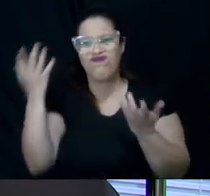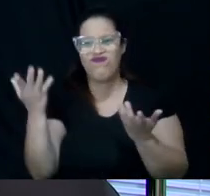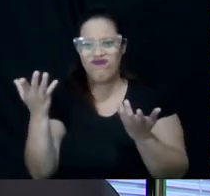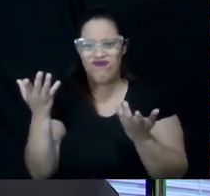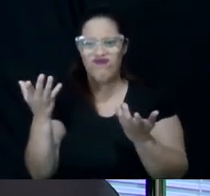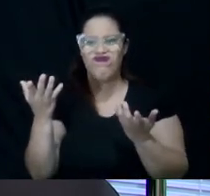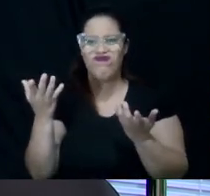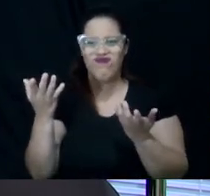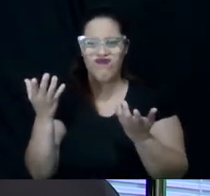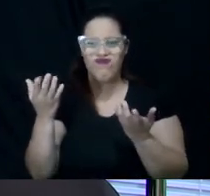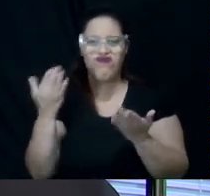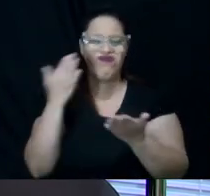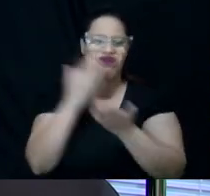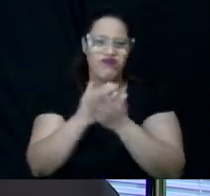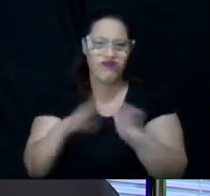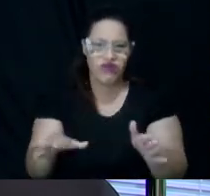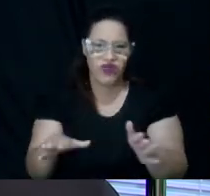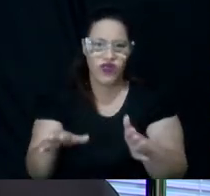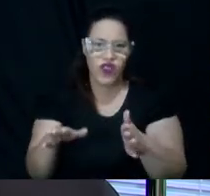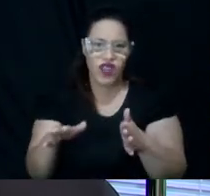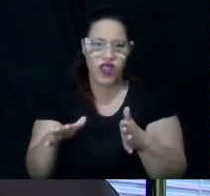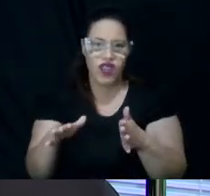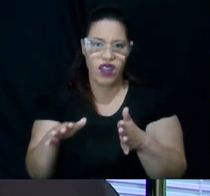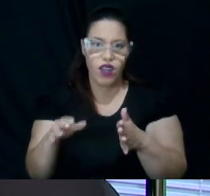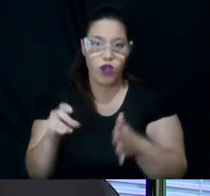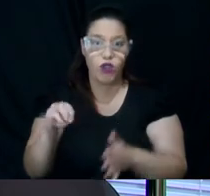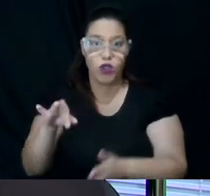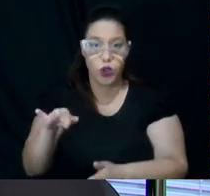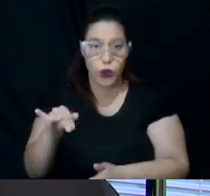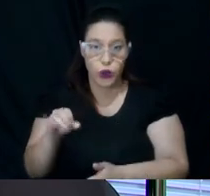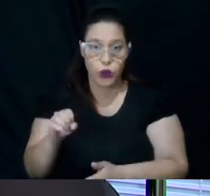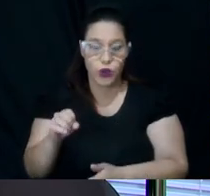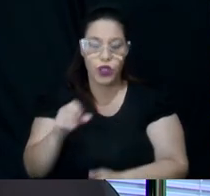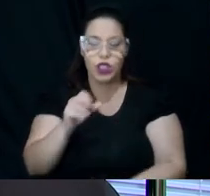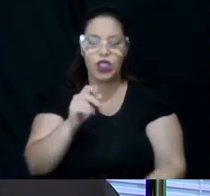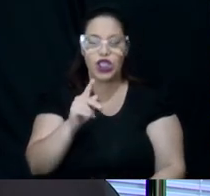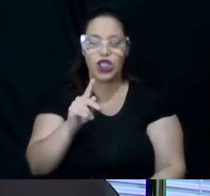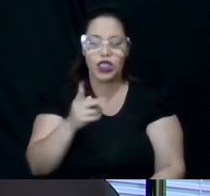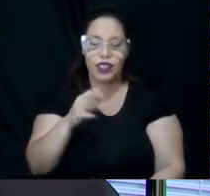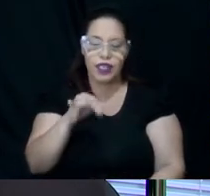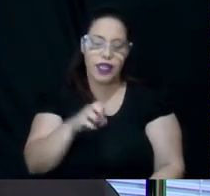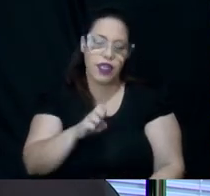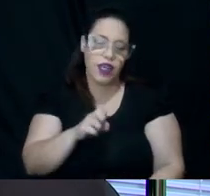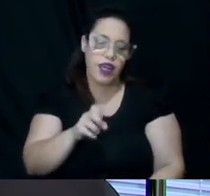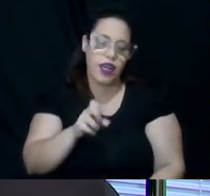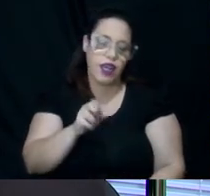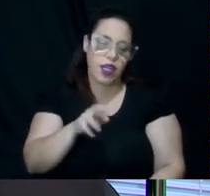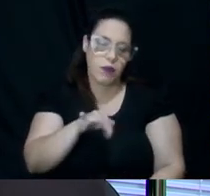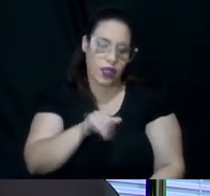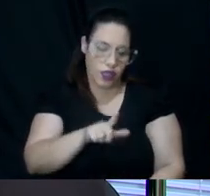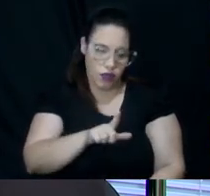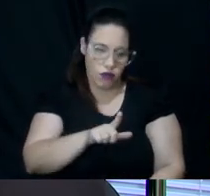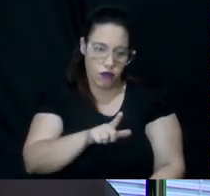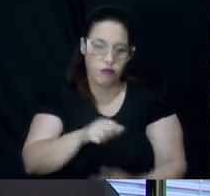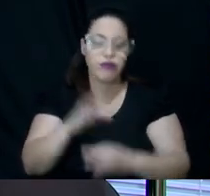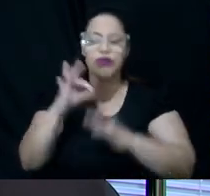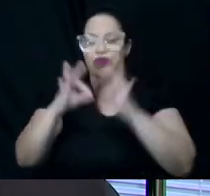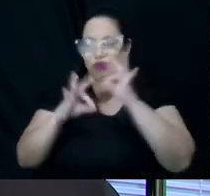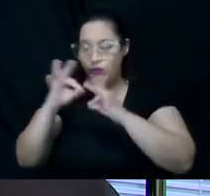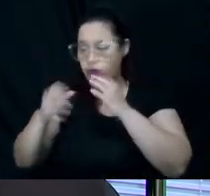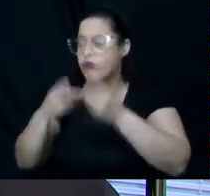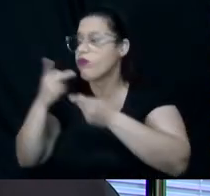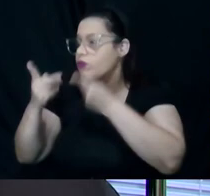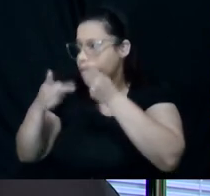com os débitos que possuem juros maiores, como o cheque especial. É fundamental ter todo esse planejamento que a gente está conversando para a